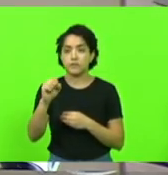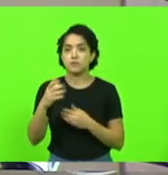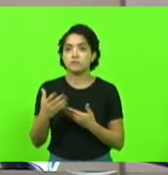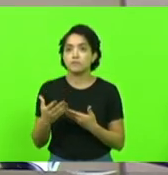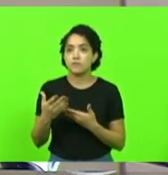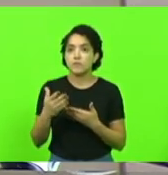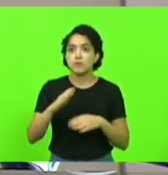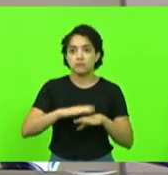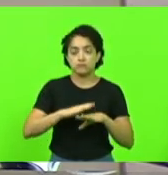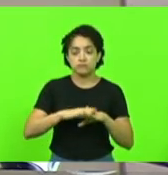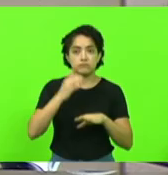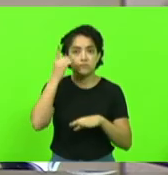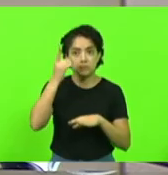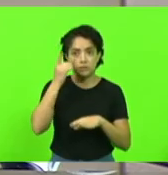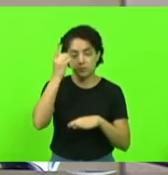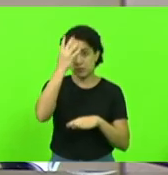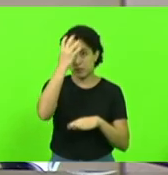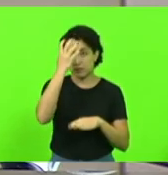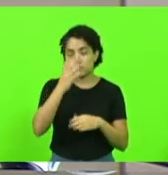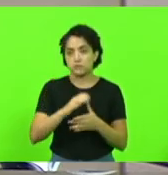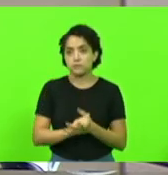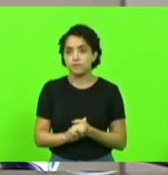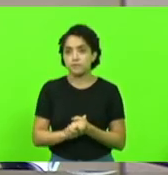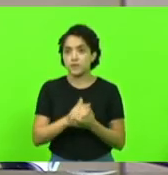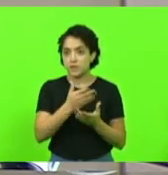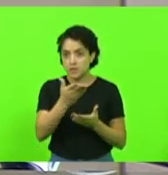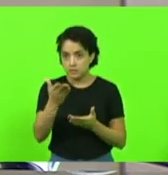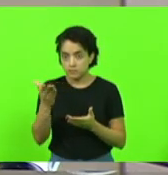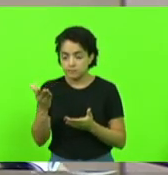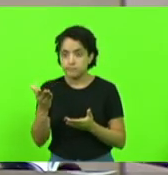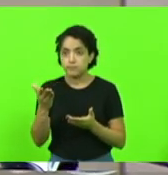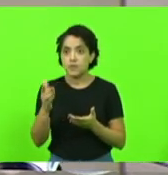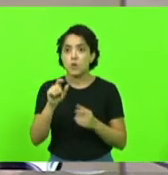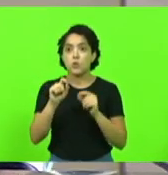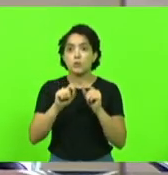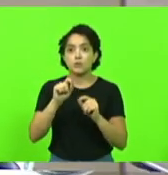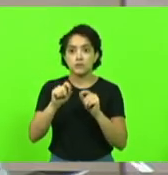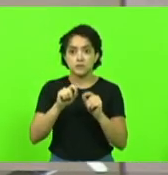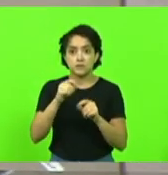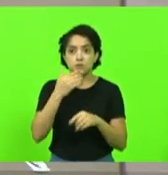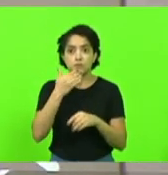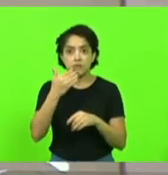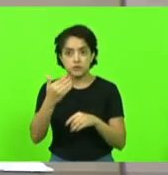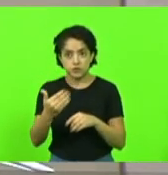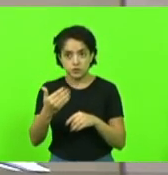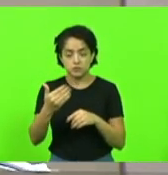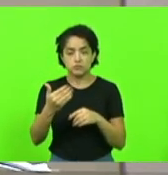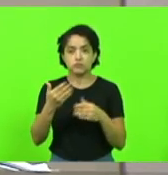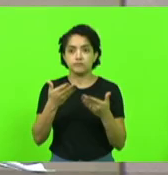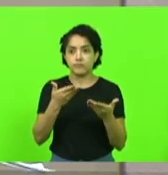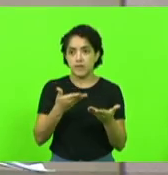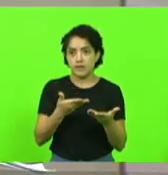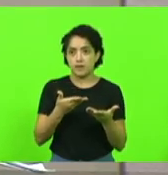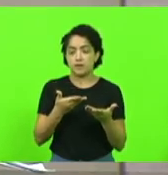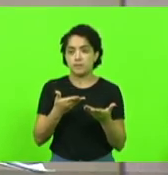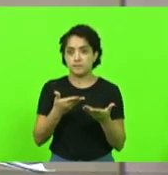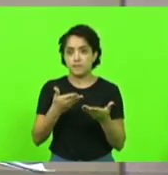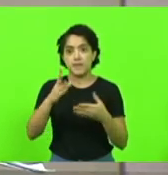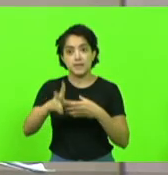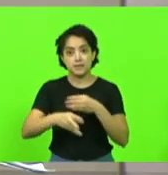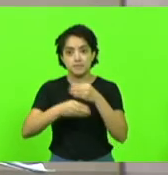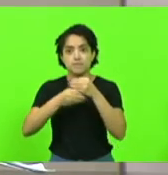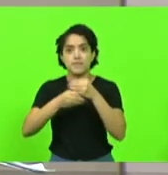deputado Ismael dos Santos. Saliento a Vossas Excelências que o que está sendo solicitado através do requerimento é uma